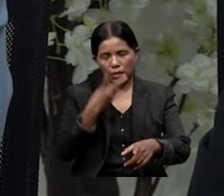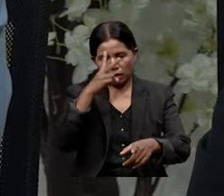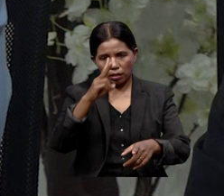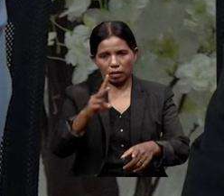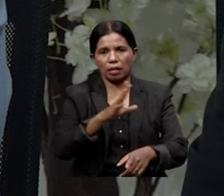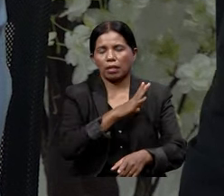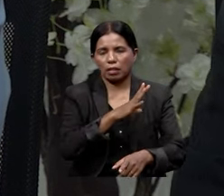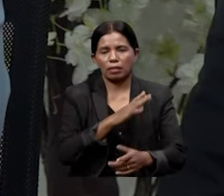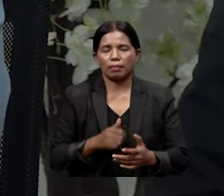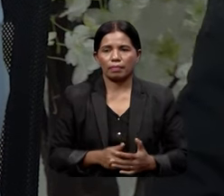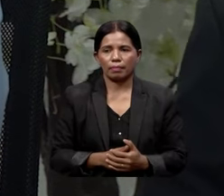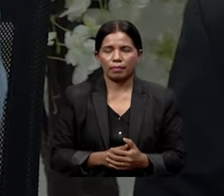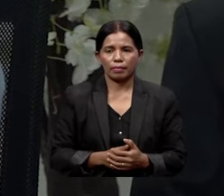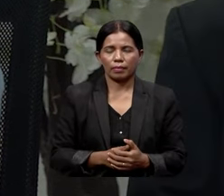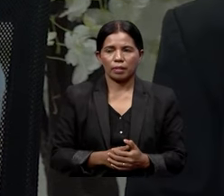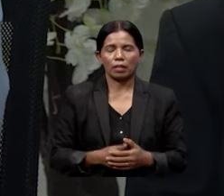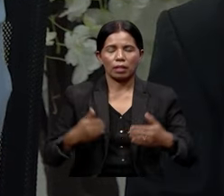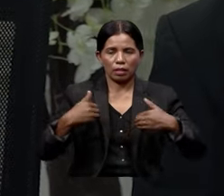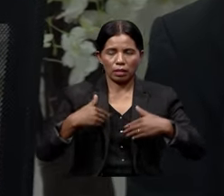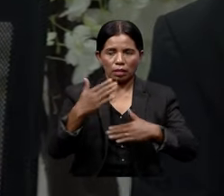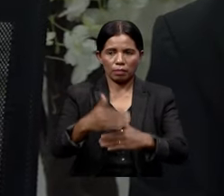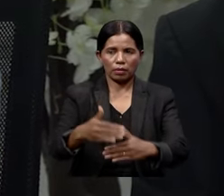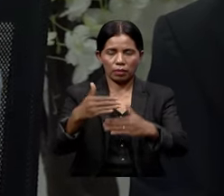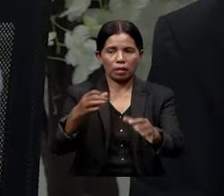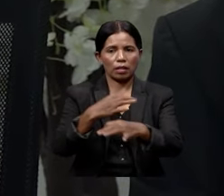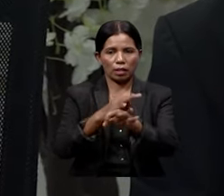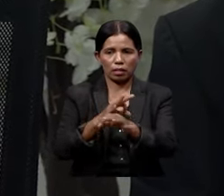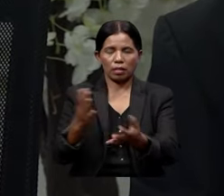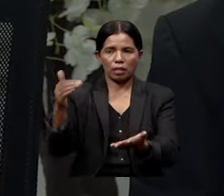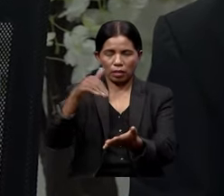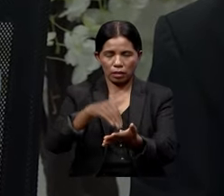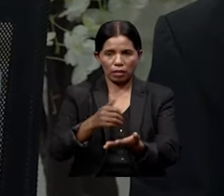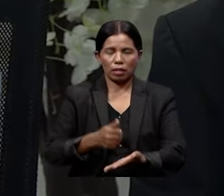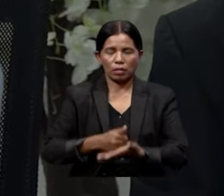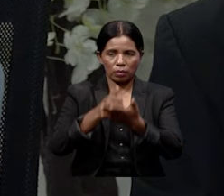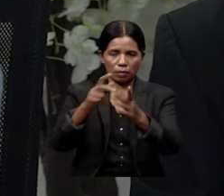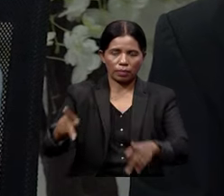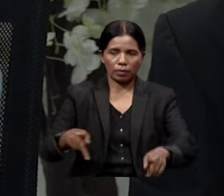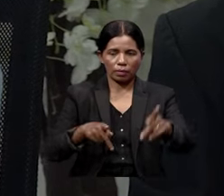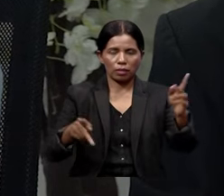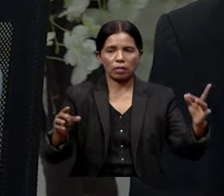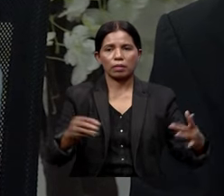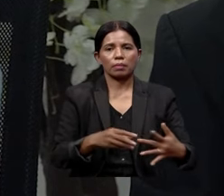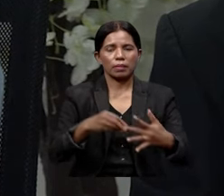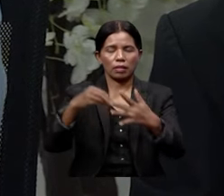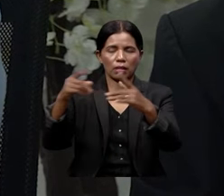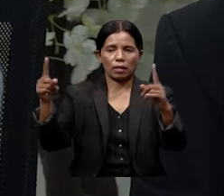catac e eu na processo a tu a dia filha fale atendimento público em linha de liu ba e tenha